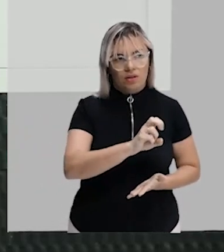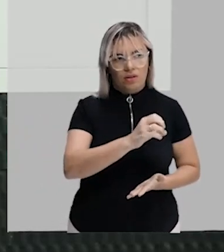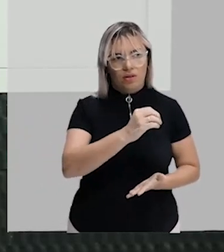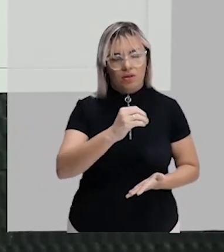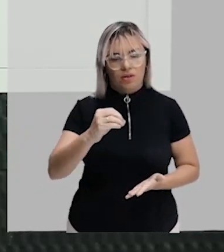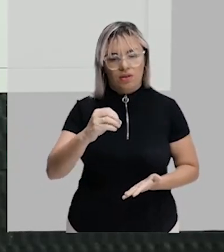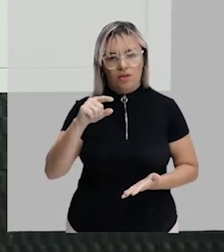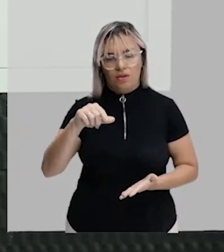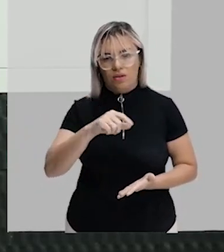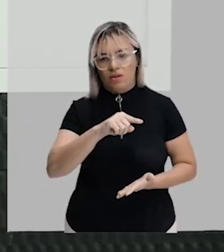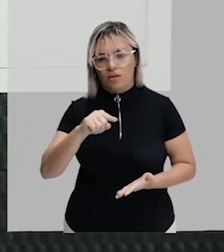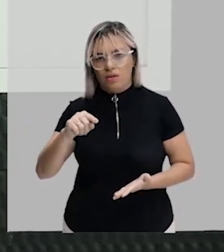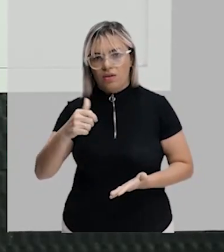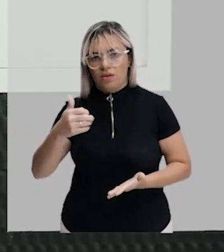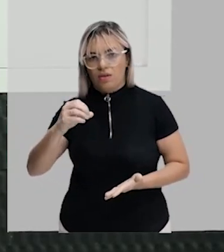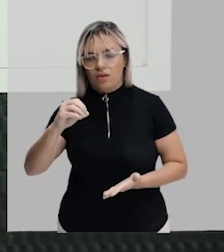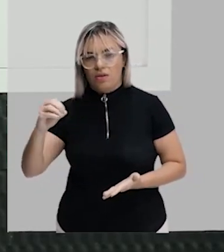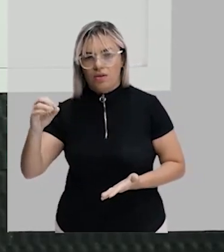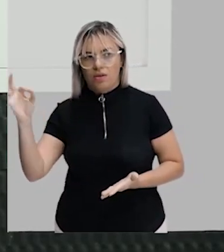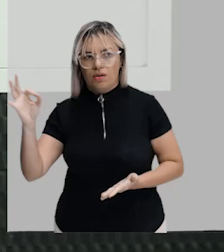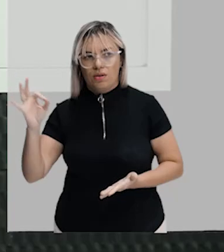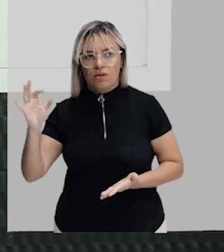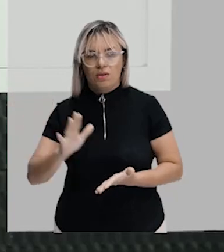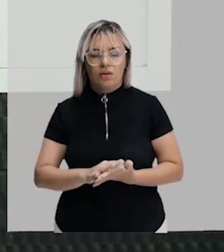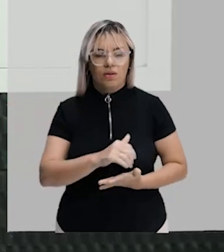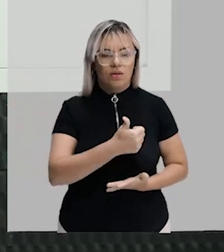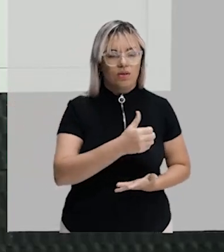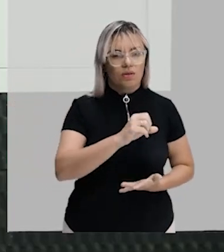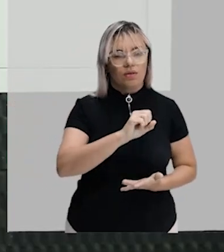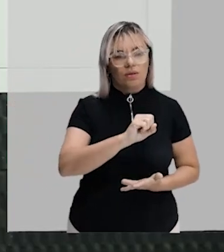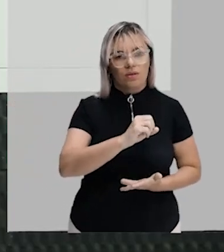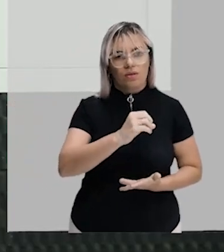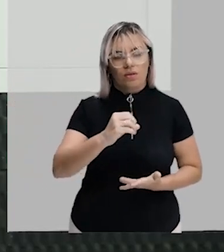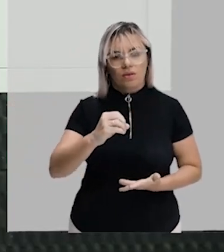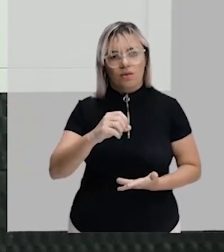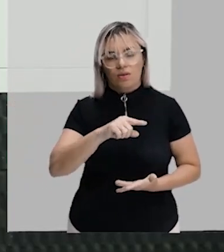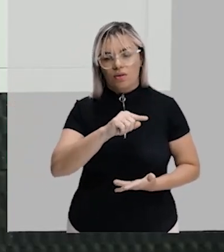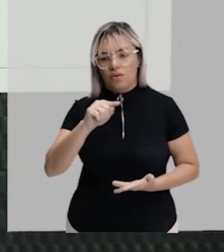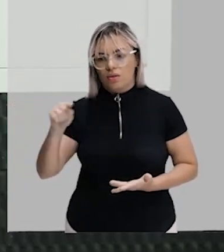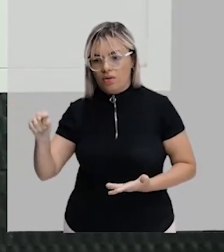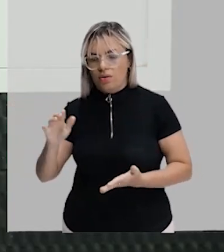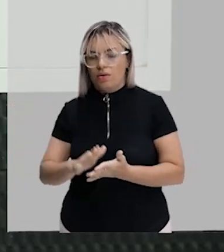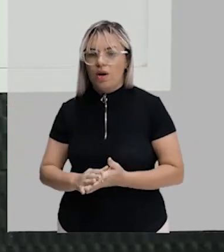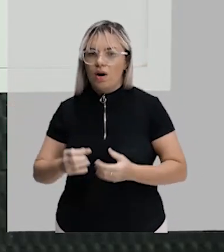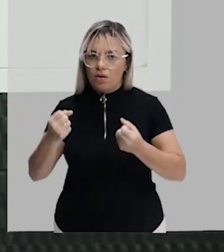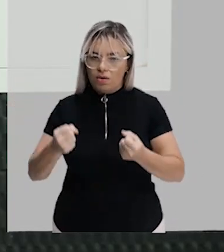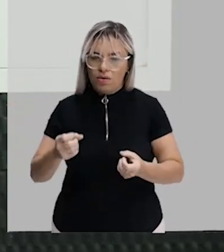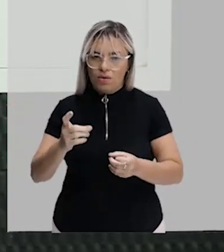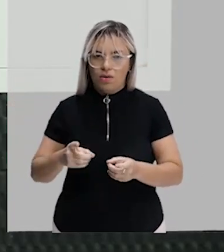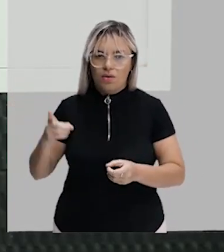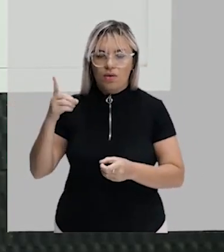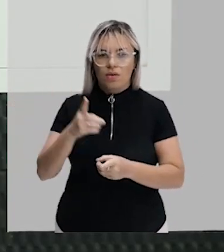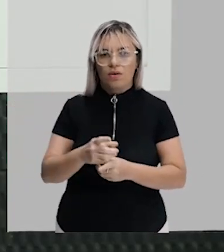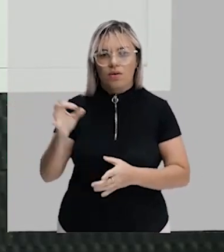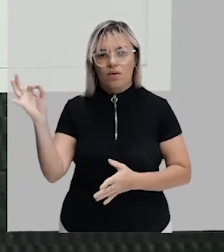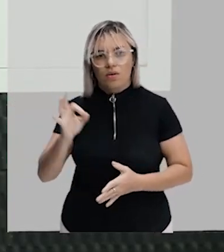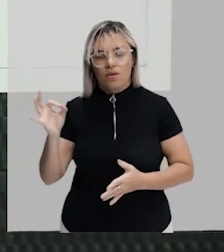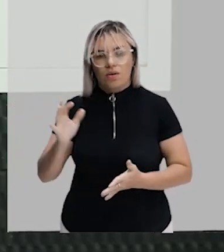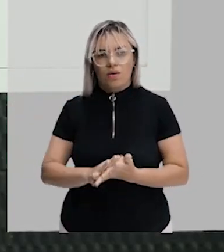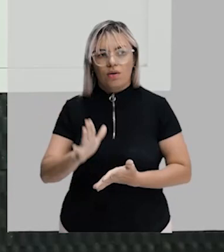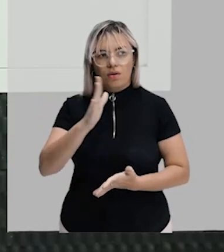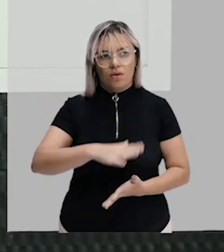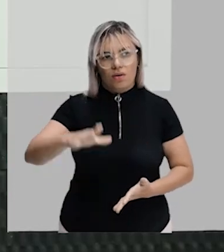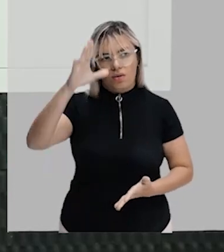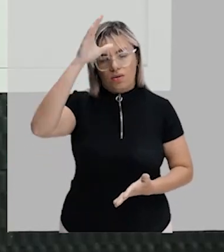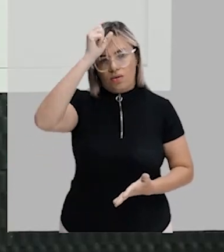né? 1.800 eu encontraria o percentual. Beleza, pode fazer. Mas vamos fazer também, aprender por